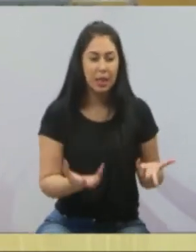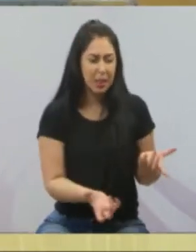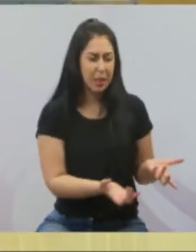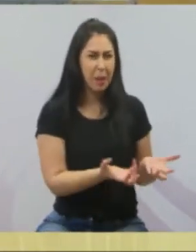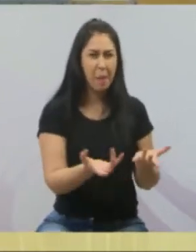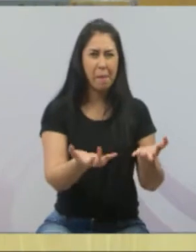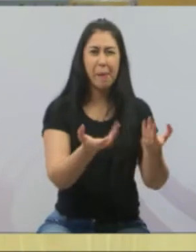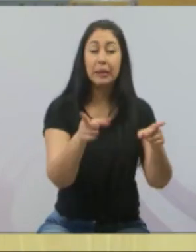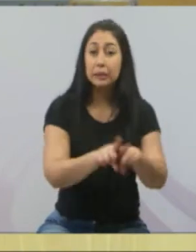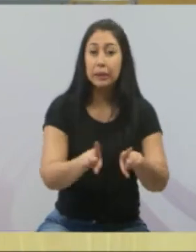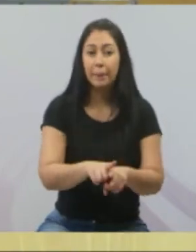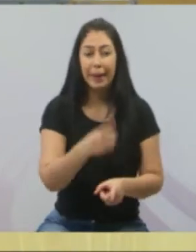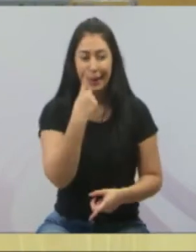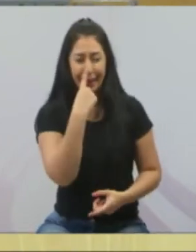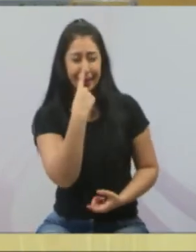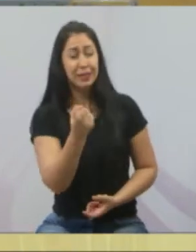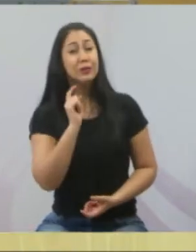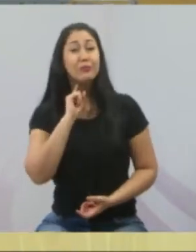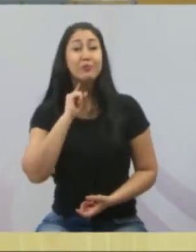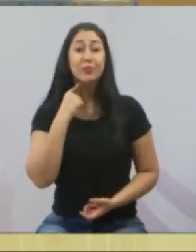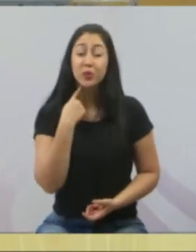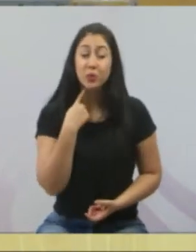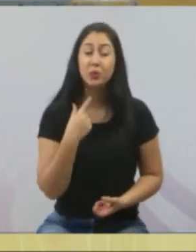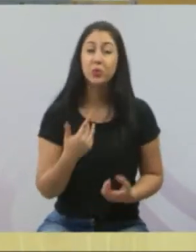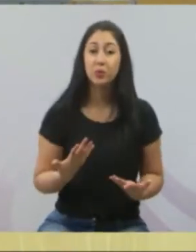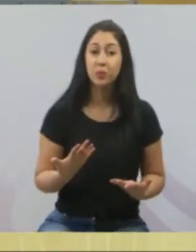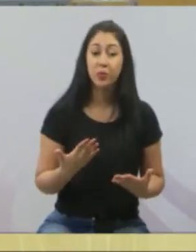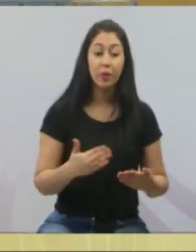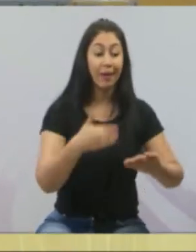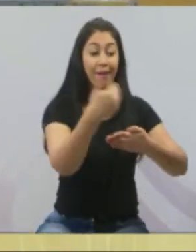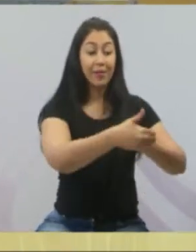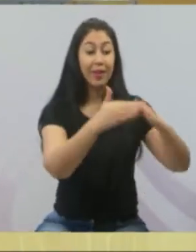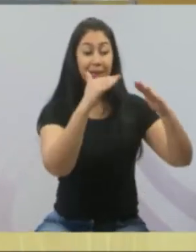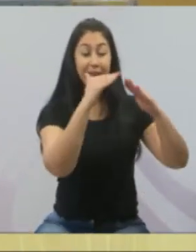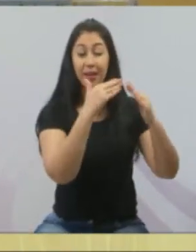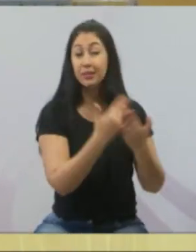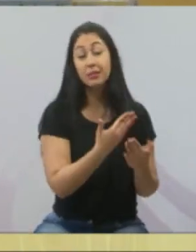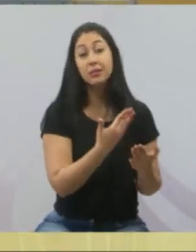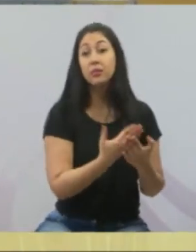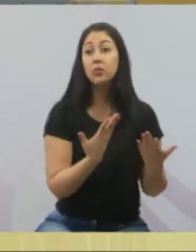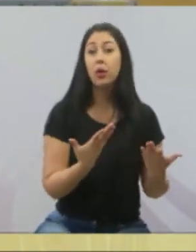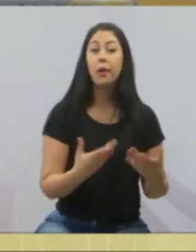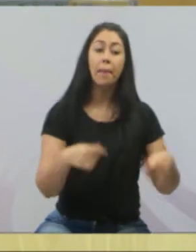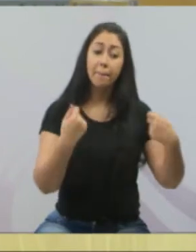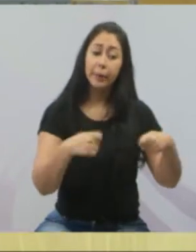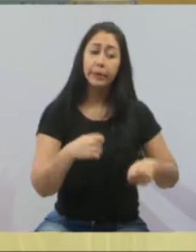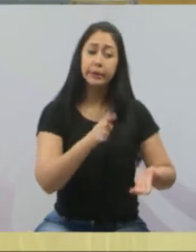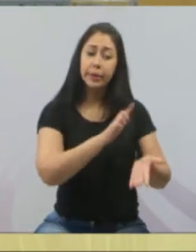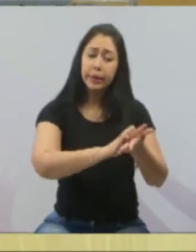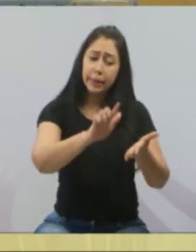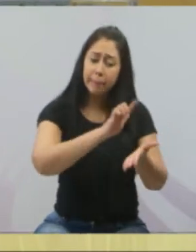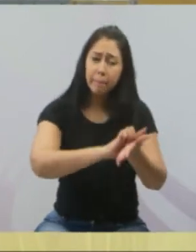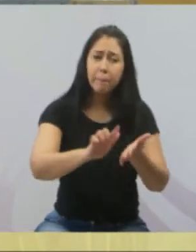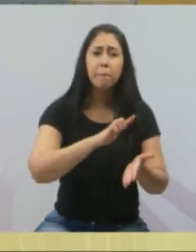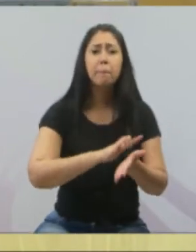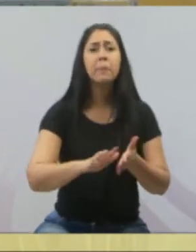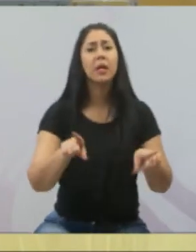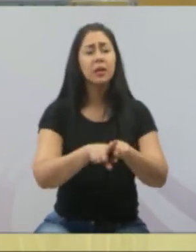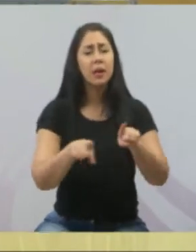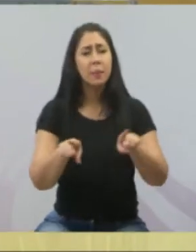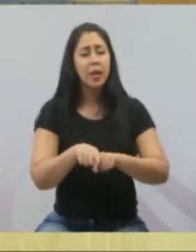transferência das placas de toda a frota dessa conceituada empresa de transporte coletivo, de modo que seus veículos leves, médios ou pesados tenham